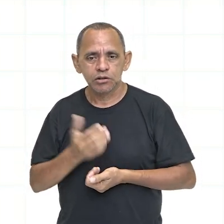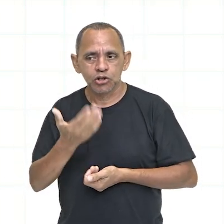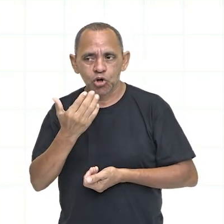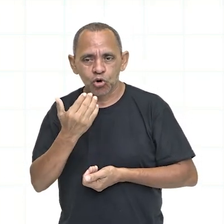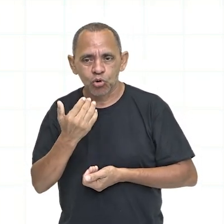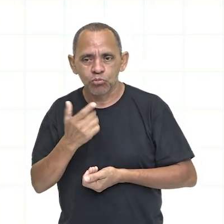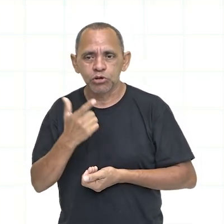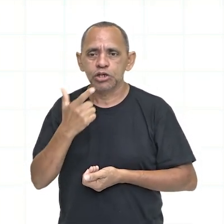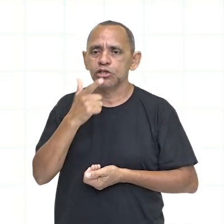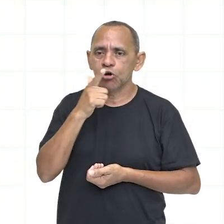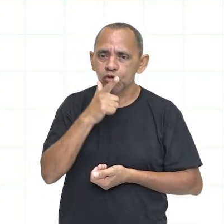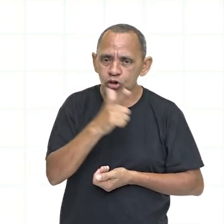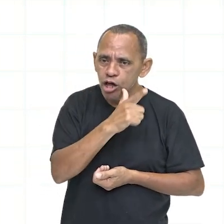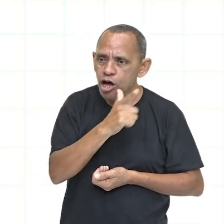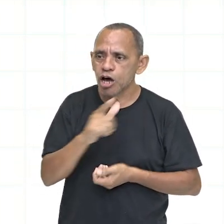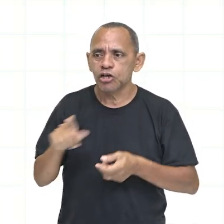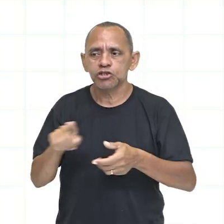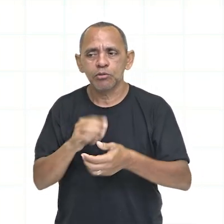tenho